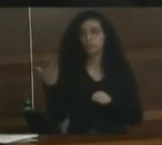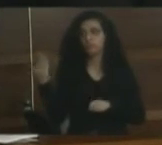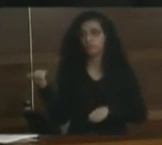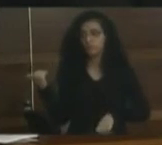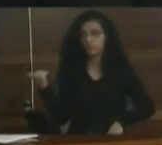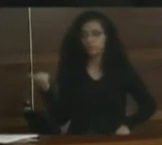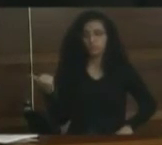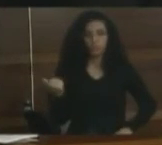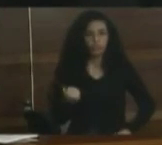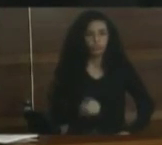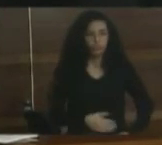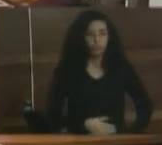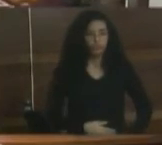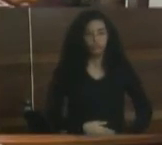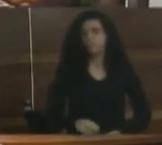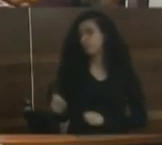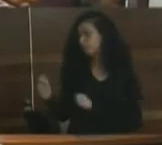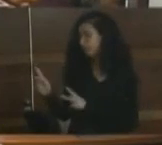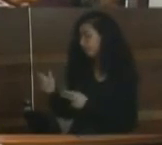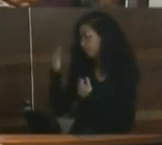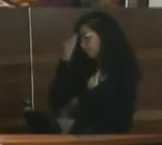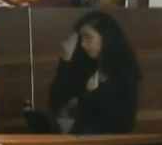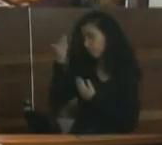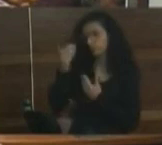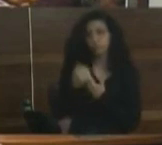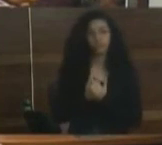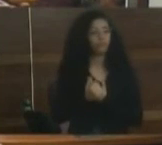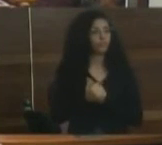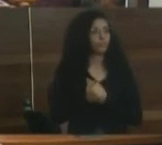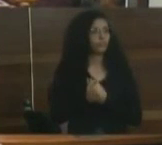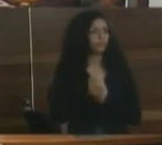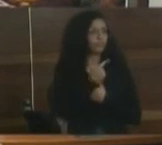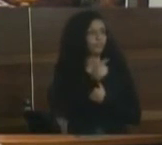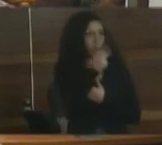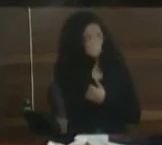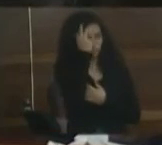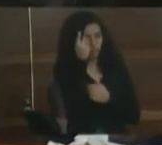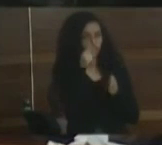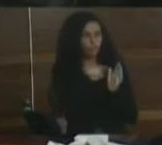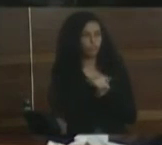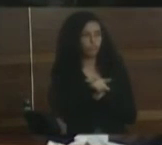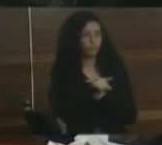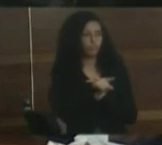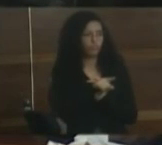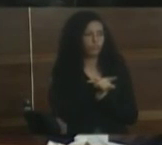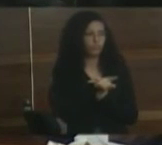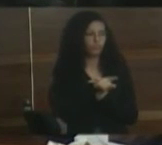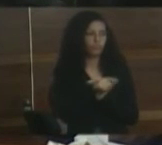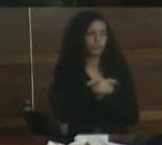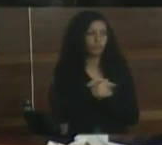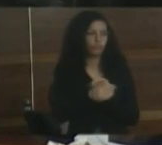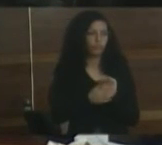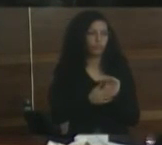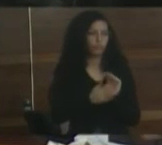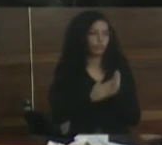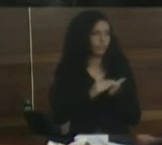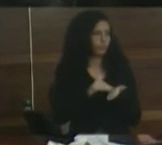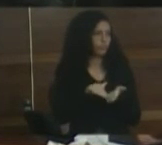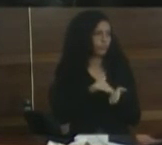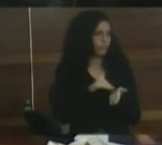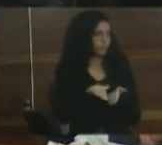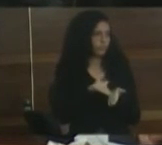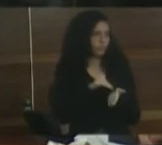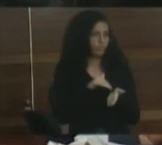passado um ok você quer tar obrigada alguém mais gostaria de fazer alguma pergunta alguns